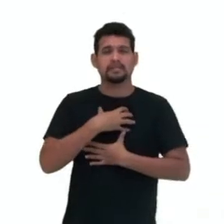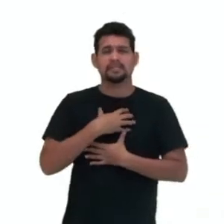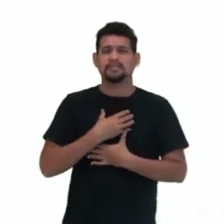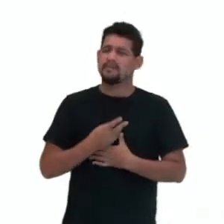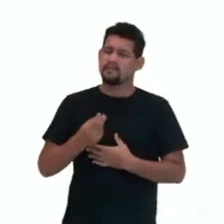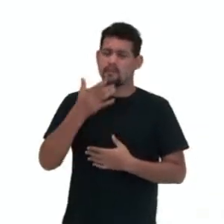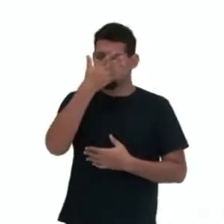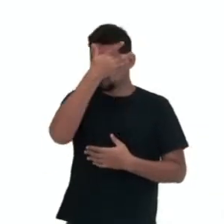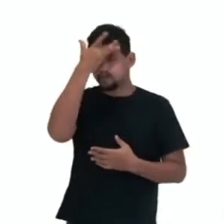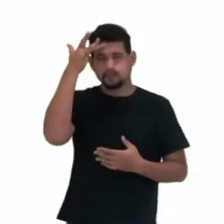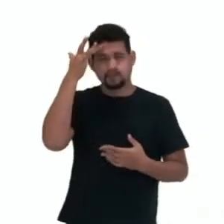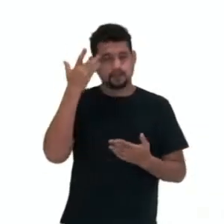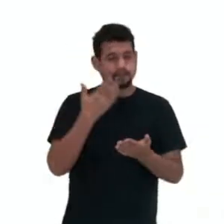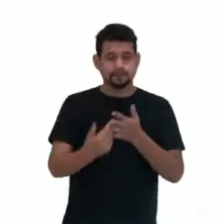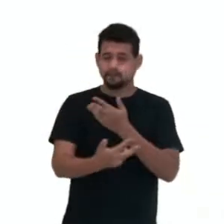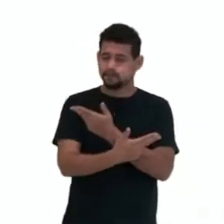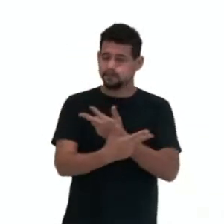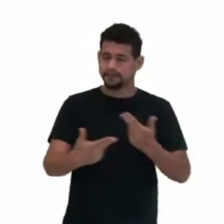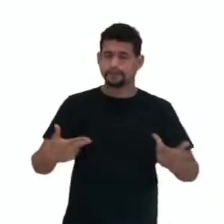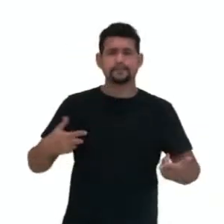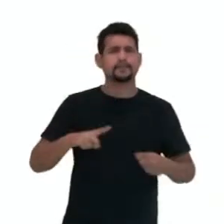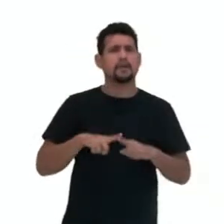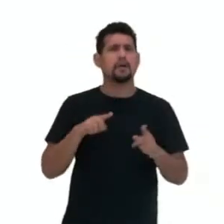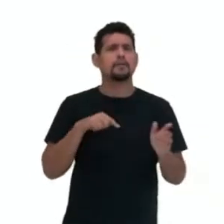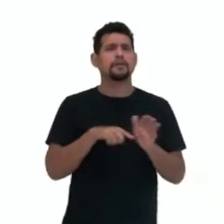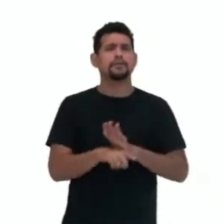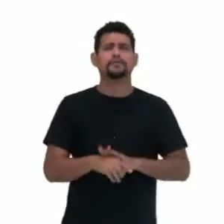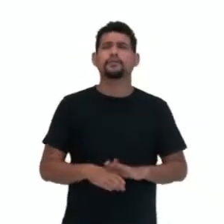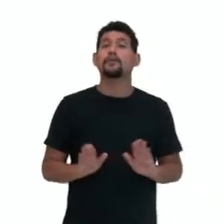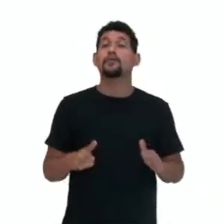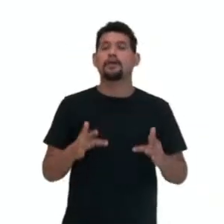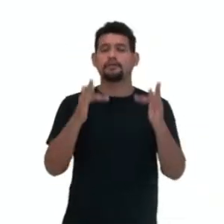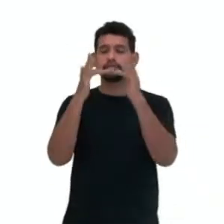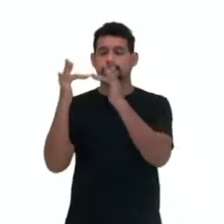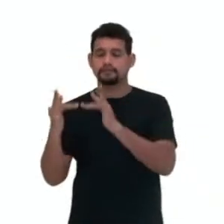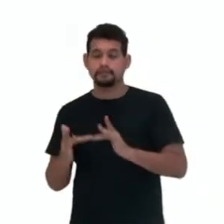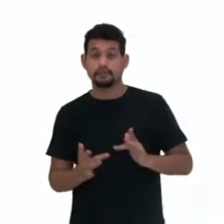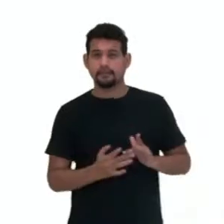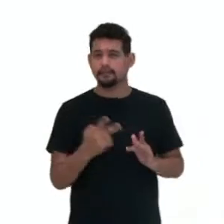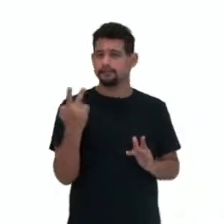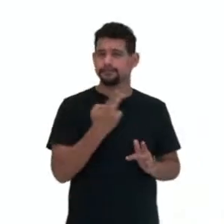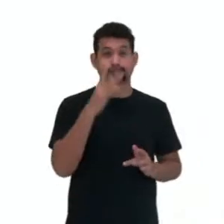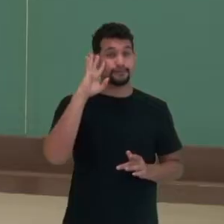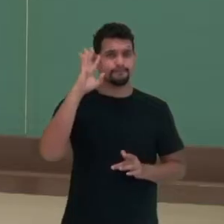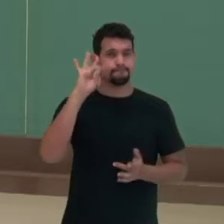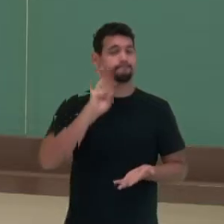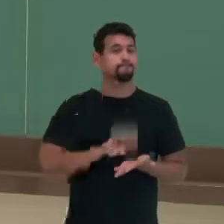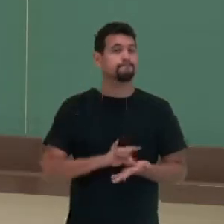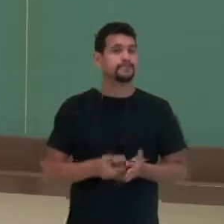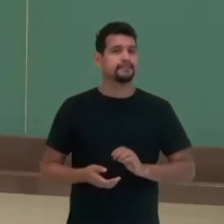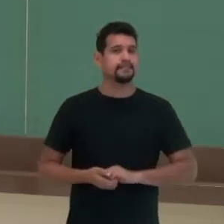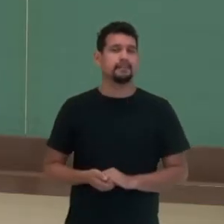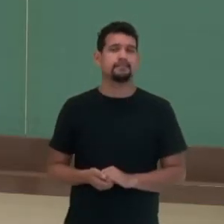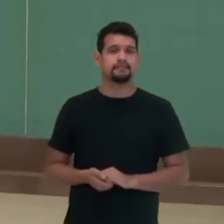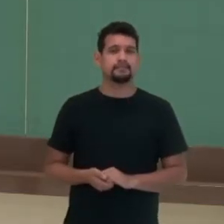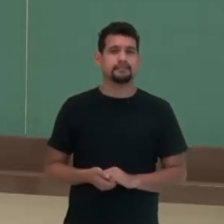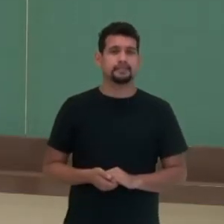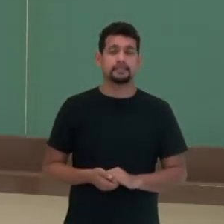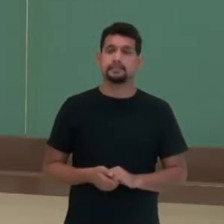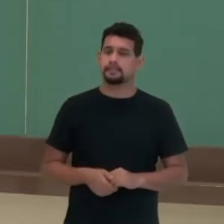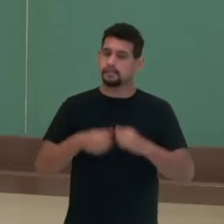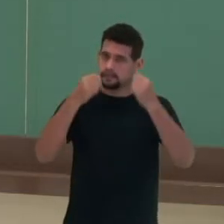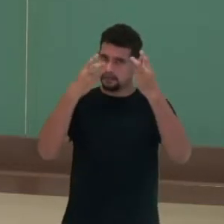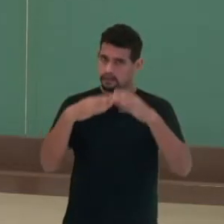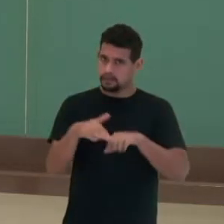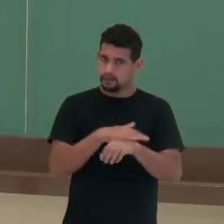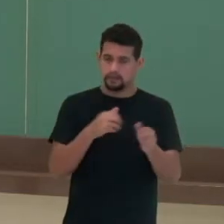milhões de pessoas em todo o mundo. Então eu te pergunto, qual é a relação entre esses dois eventos grifados? Debata a questão